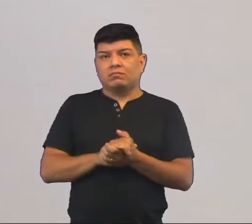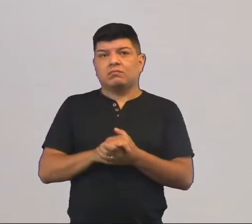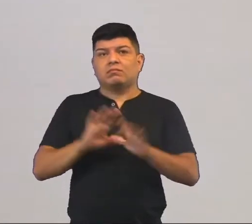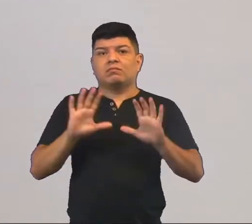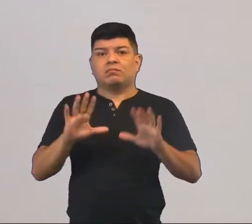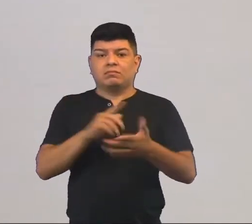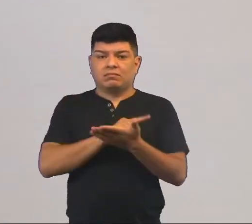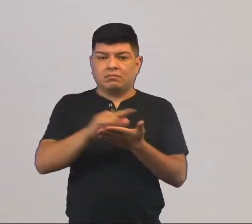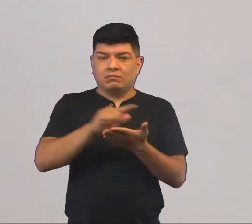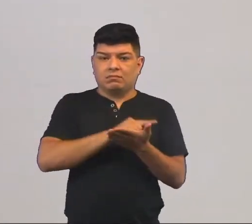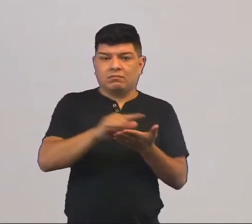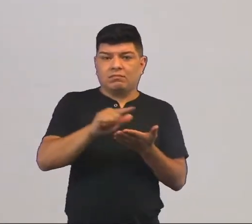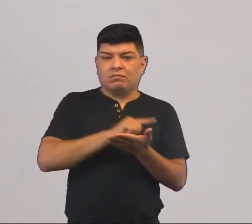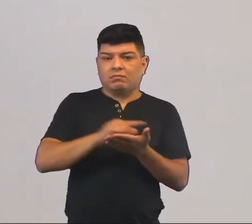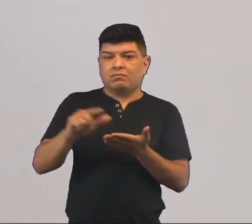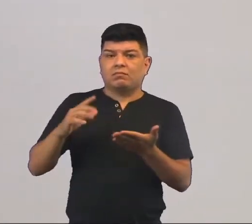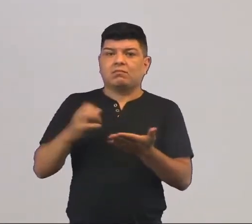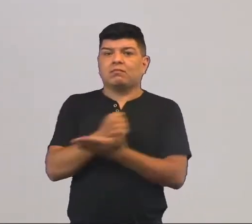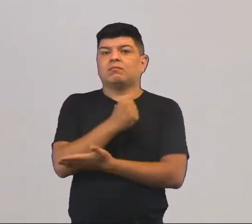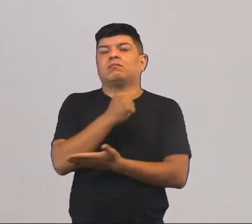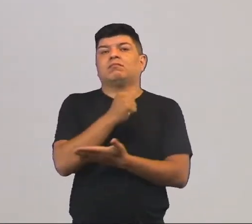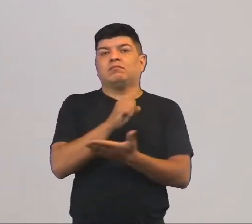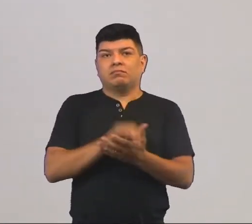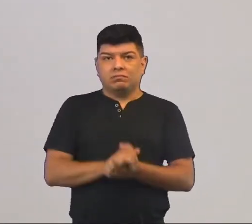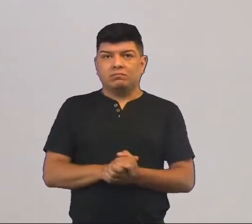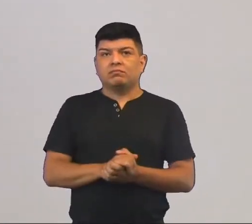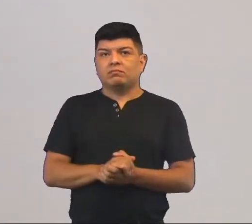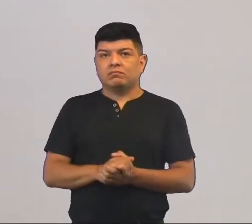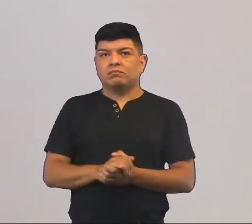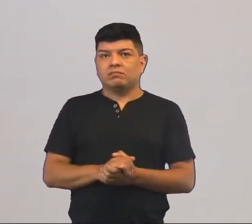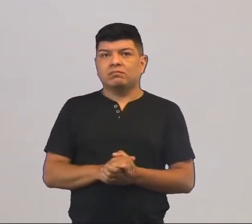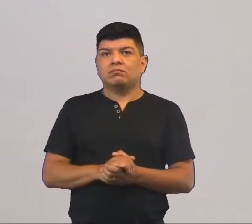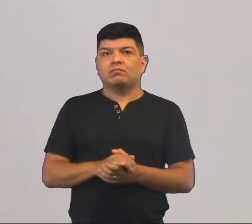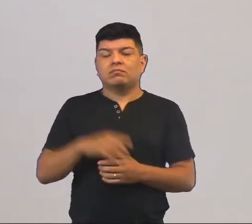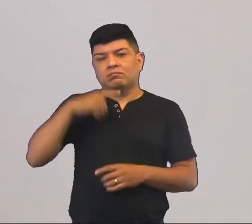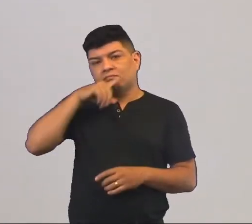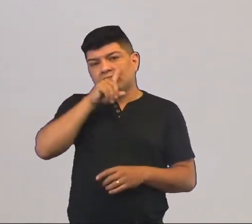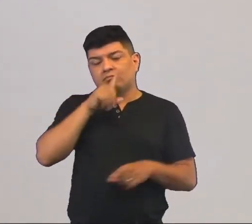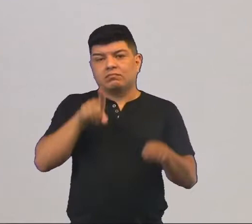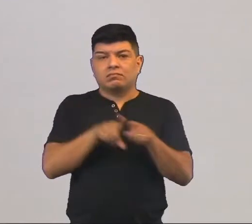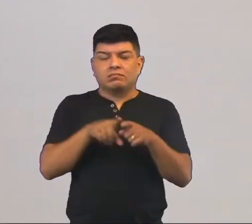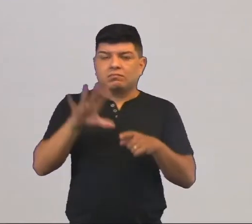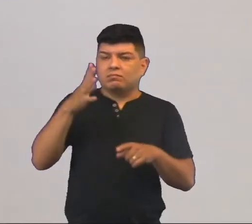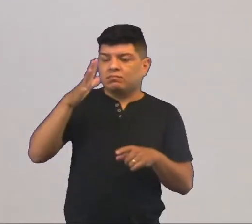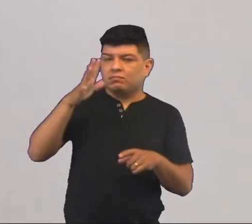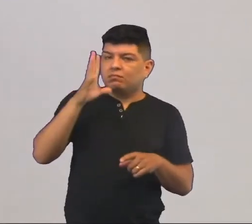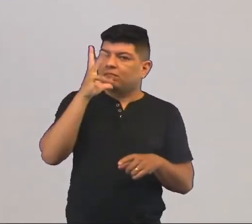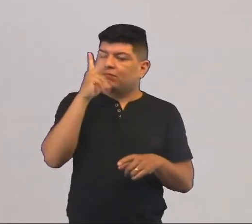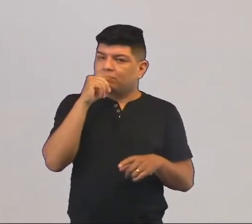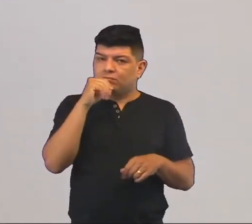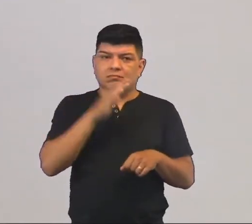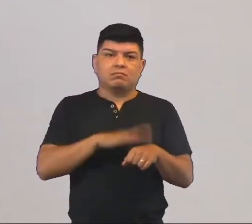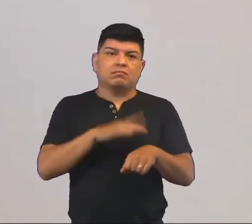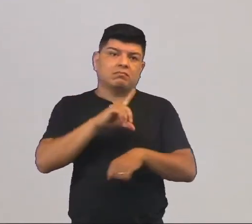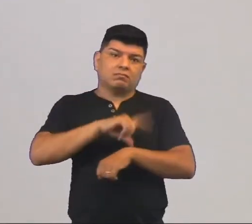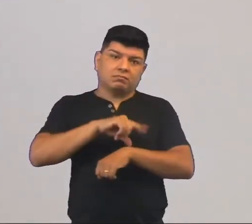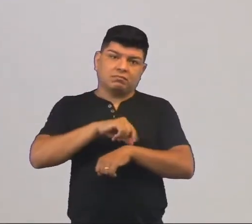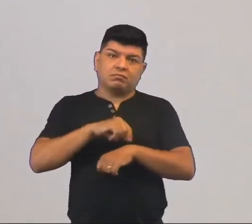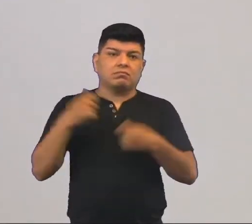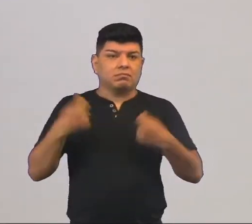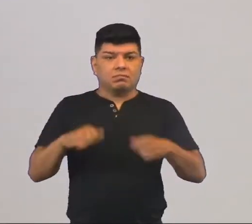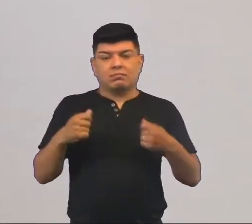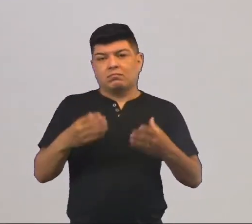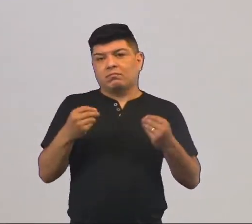fossem limpar uma área ou colher aí no coste da cana, ou fazer essa questão, eles demoraria mais tempo e precisaria de